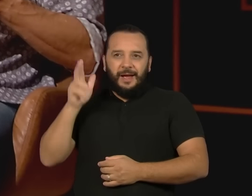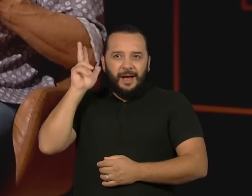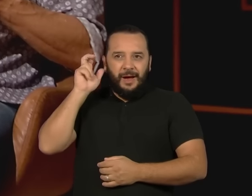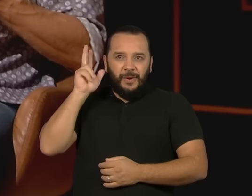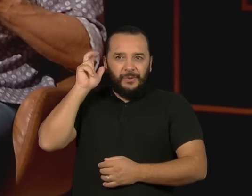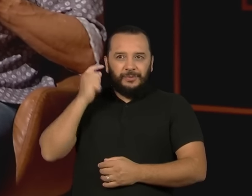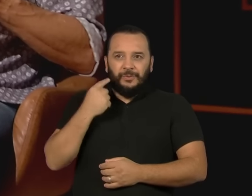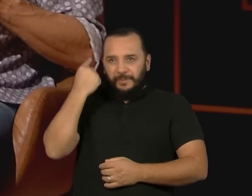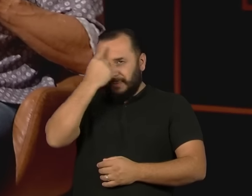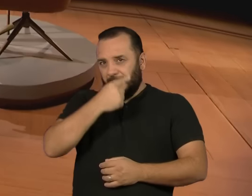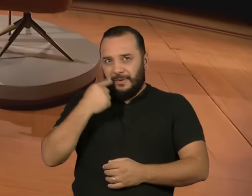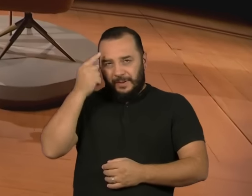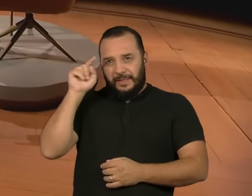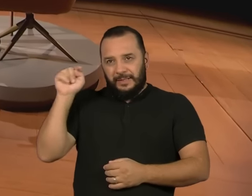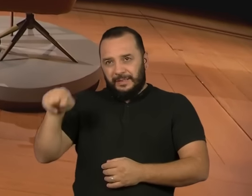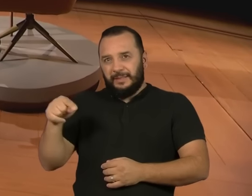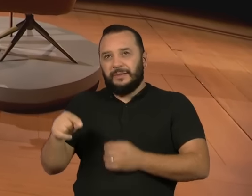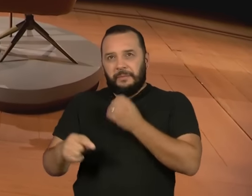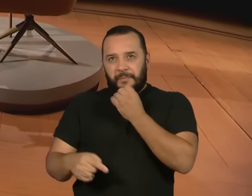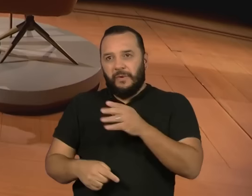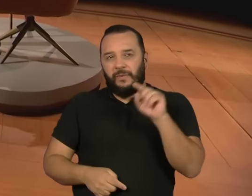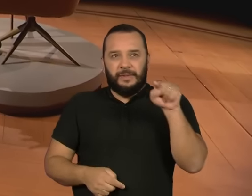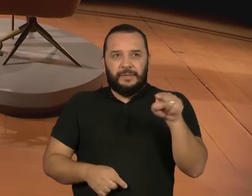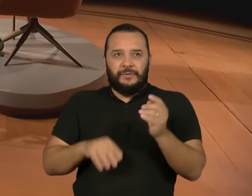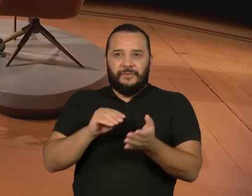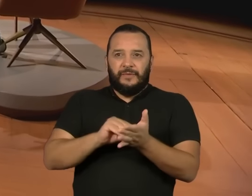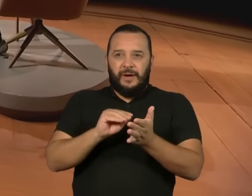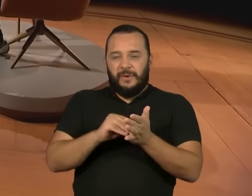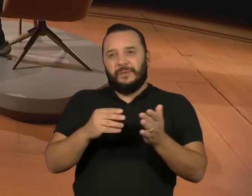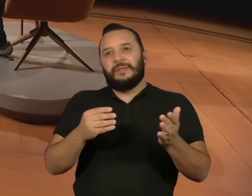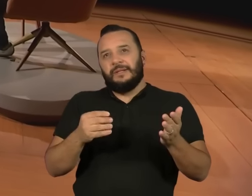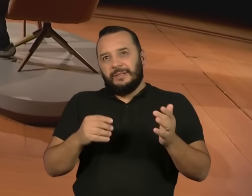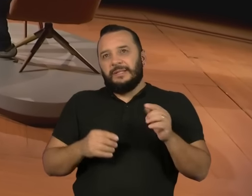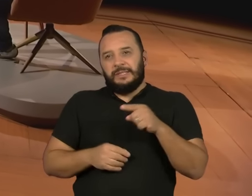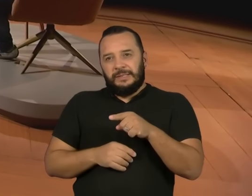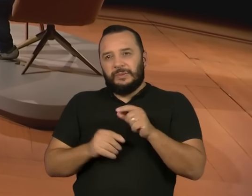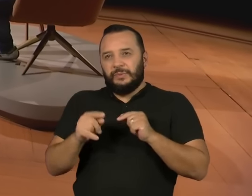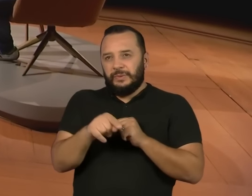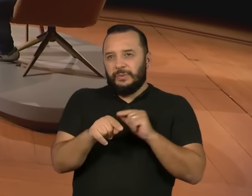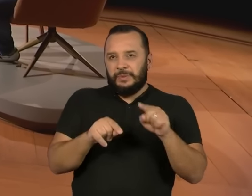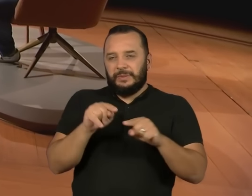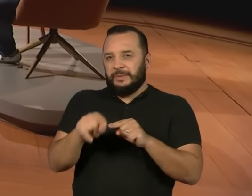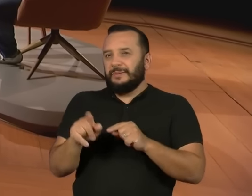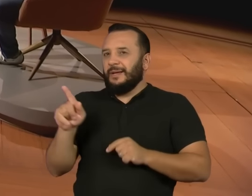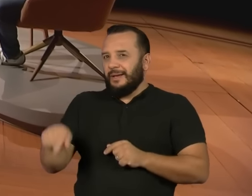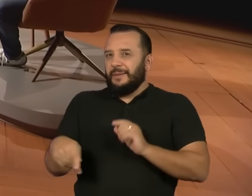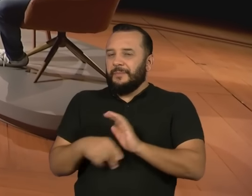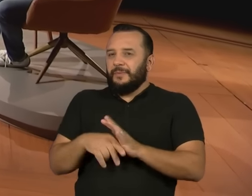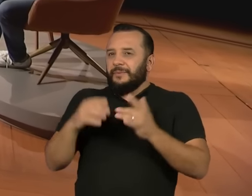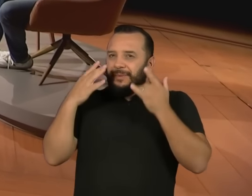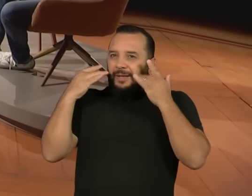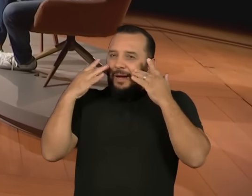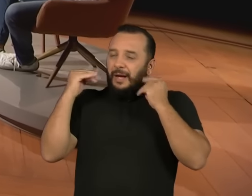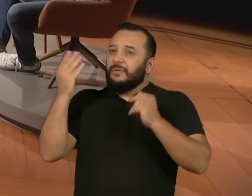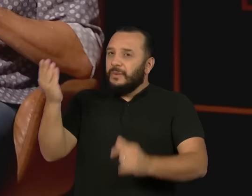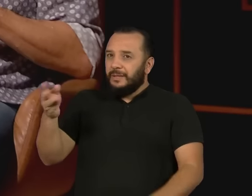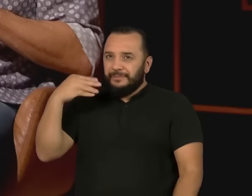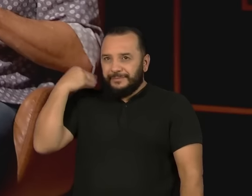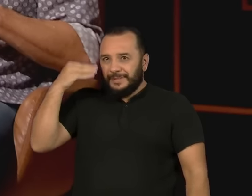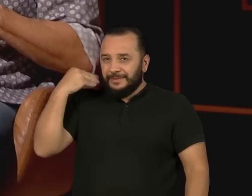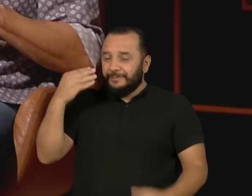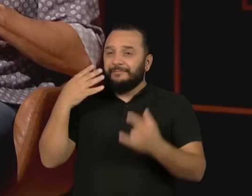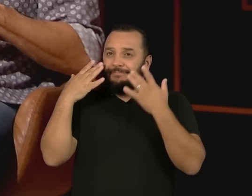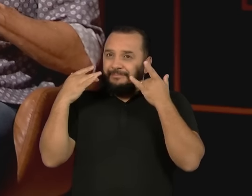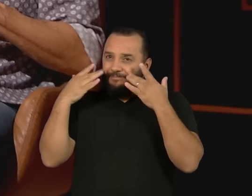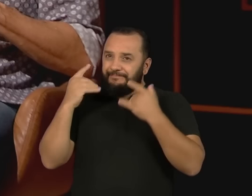que ela fala, isso aqui eu acho que tem potência, isso daqui falta fricção, isso daqui... Então, uma mulher de teatro, uma super a mulher